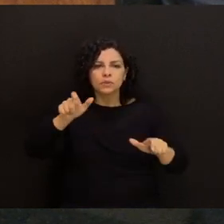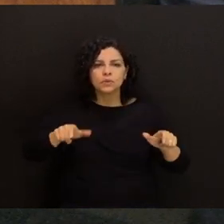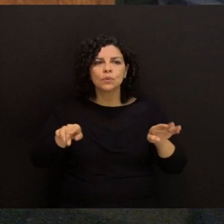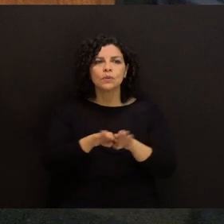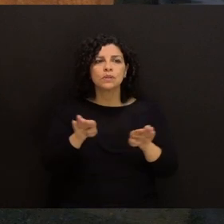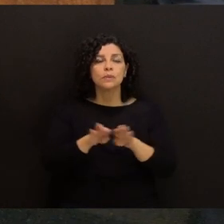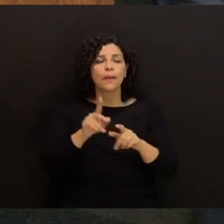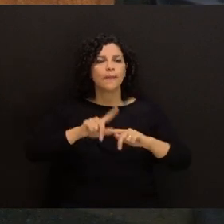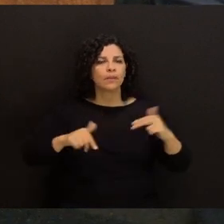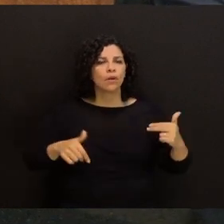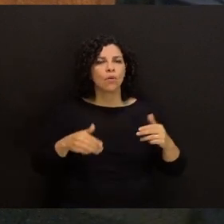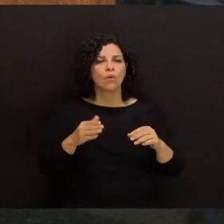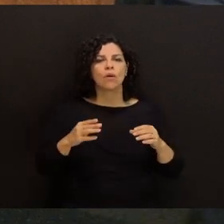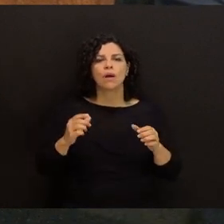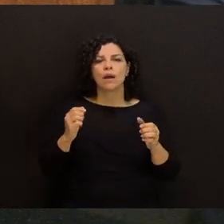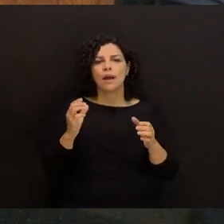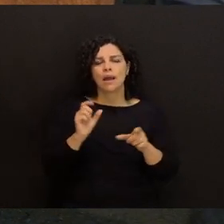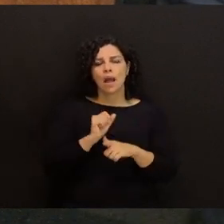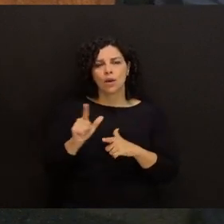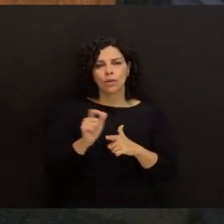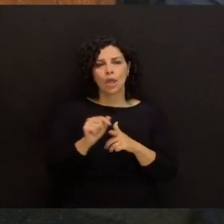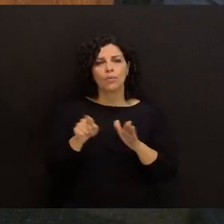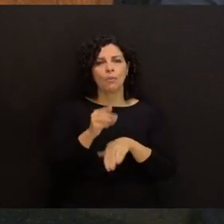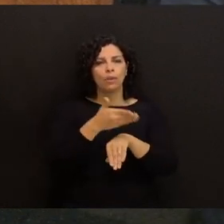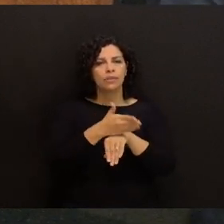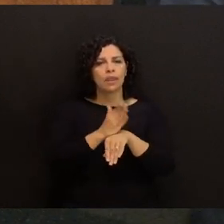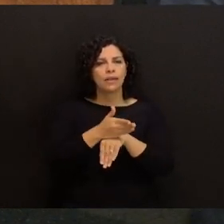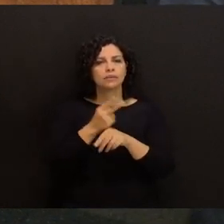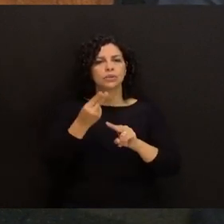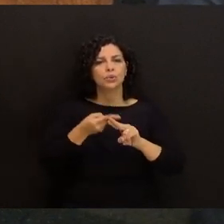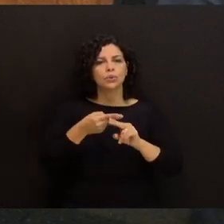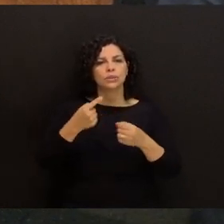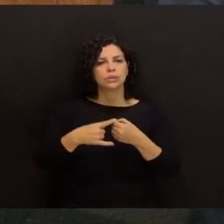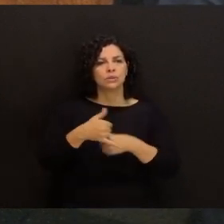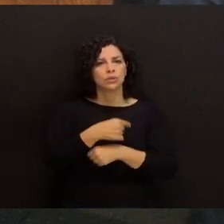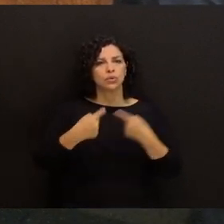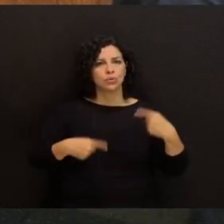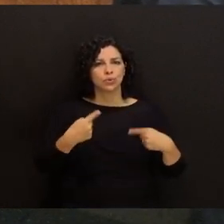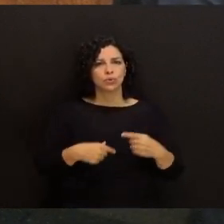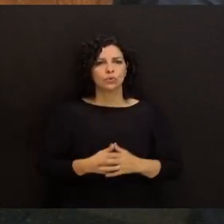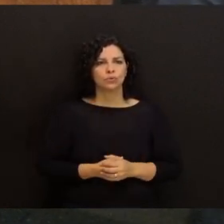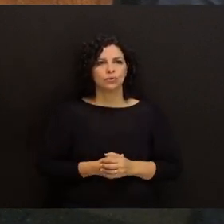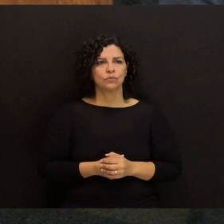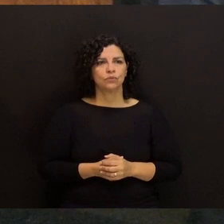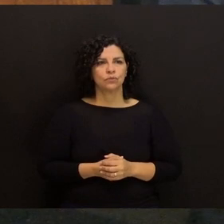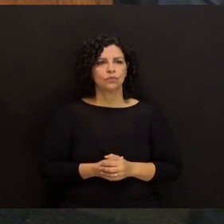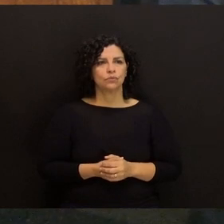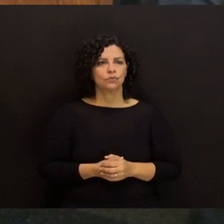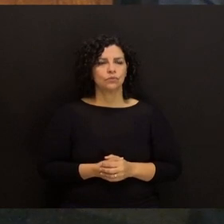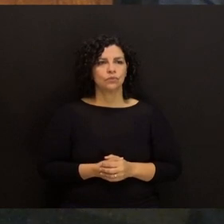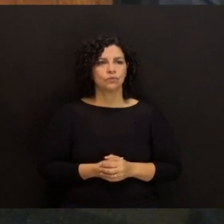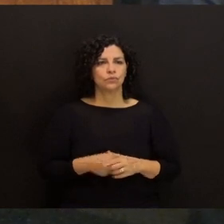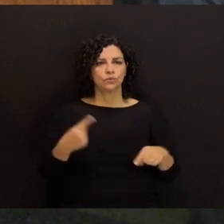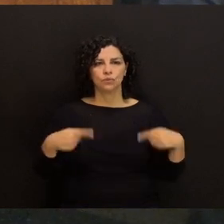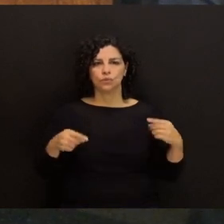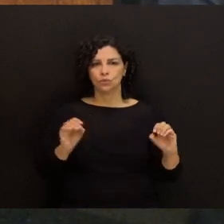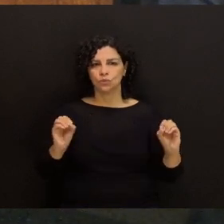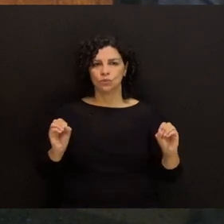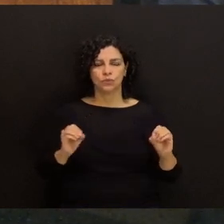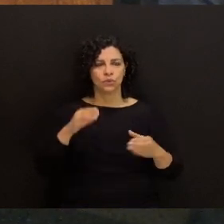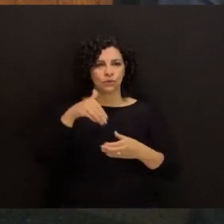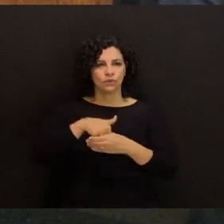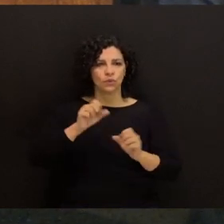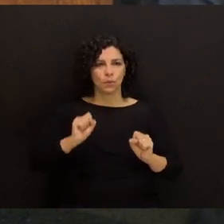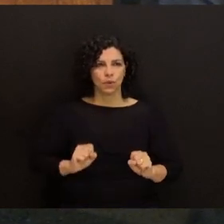e de bens em veículo de aluguel a taxímetro em São José dos Pinhais colocamos em discussão não havendo discussão